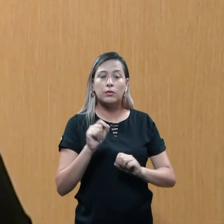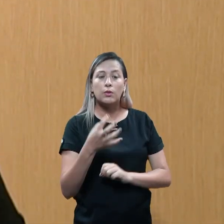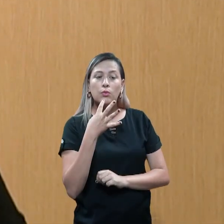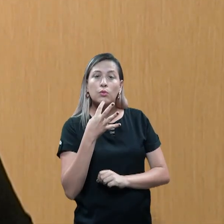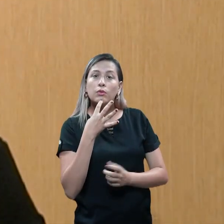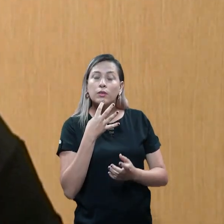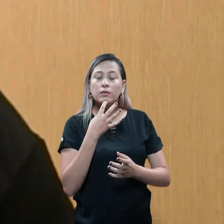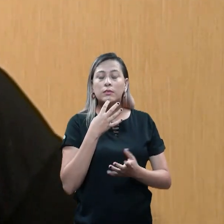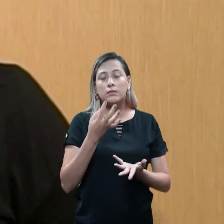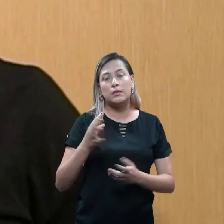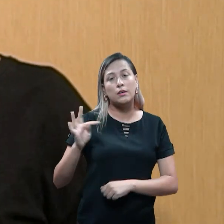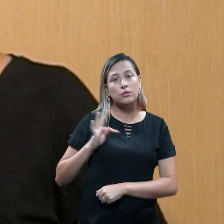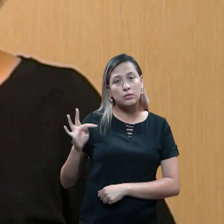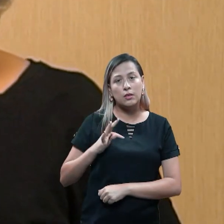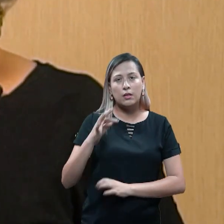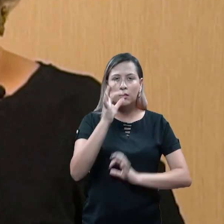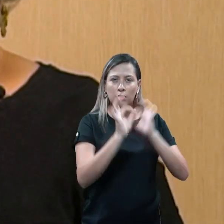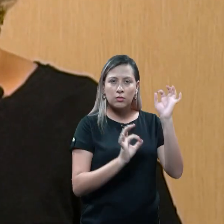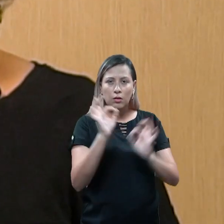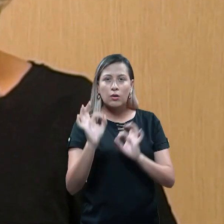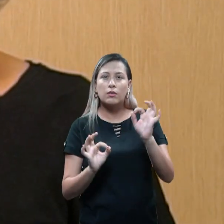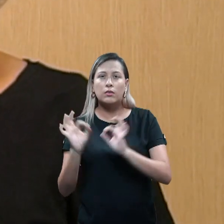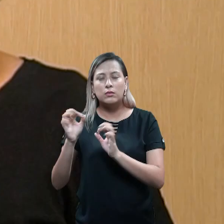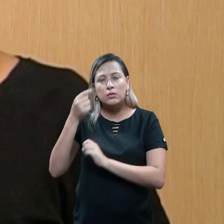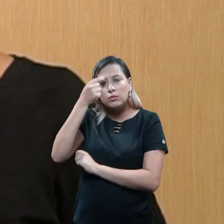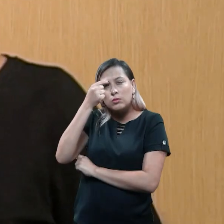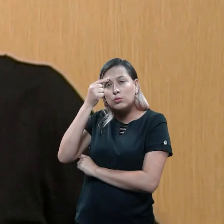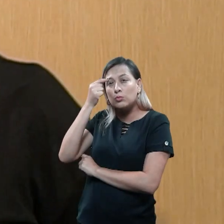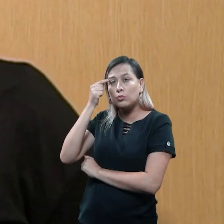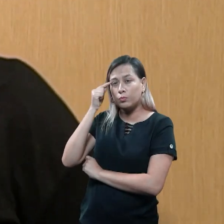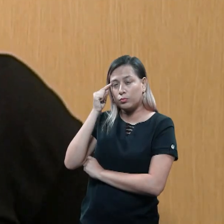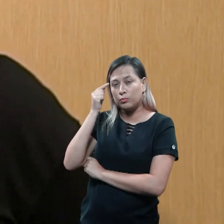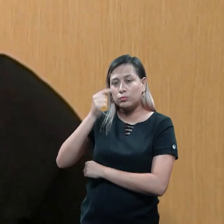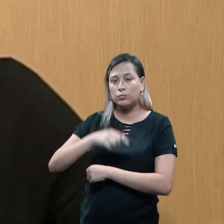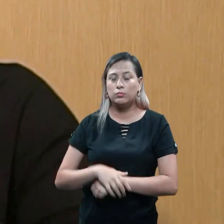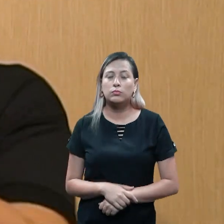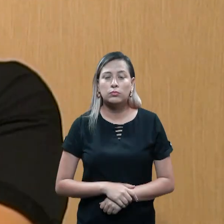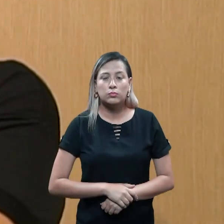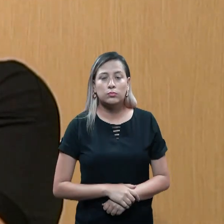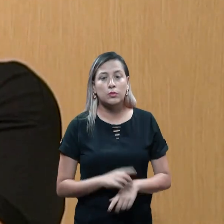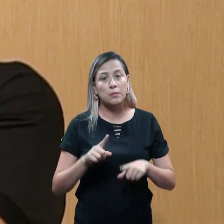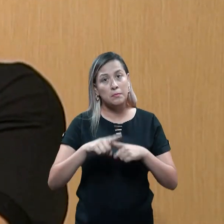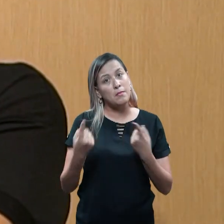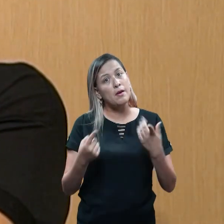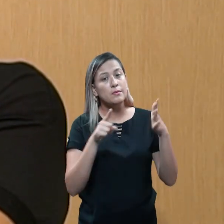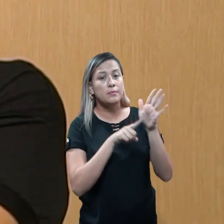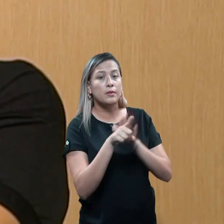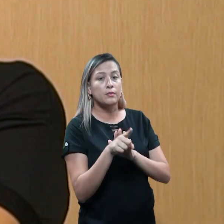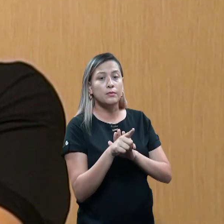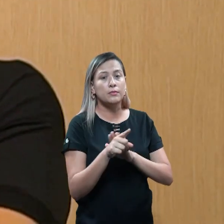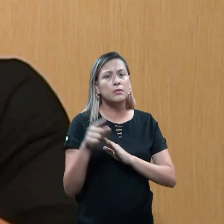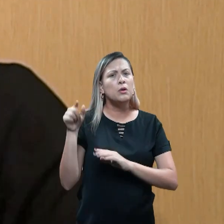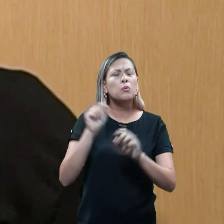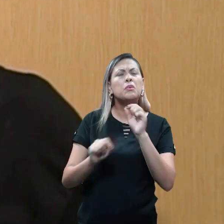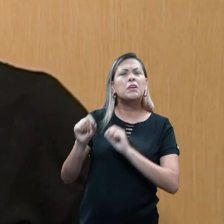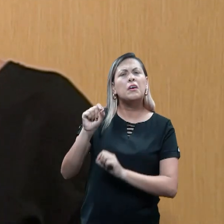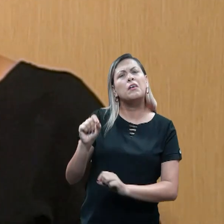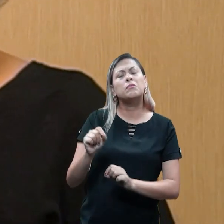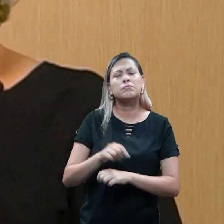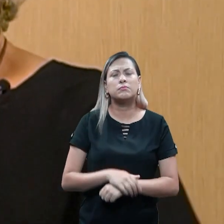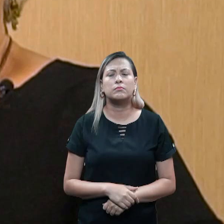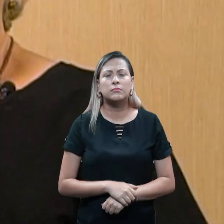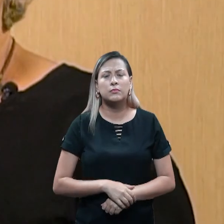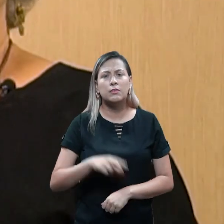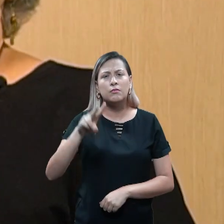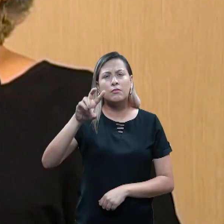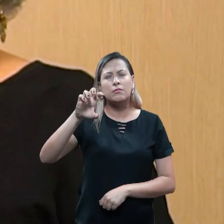de visagismo para trabalhar com sobrancelhas. Mas para você pode perguntar, o que é visagismo?